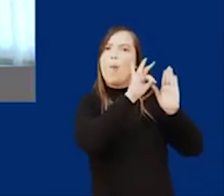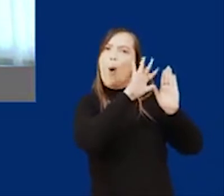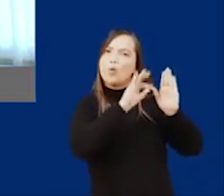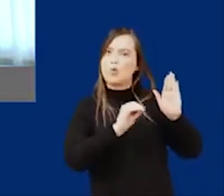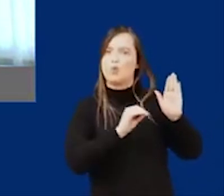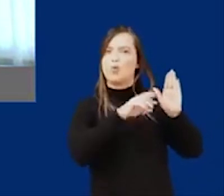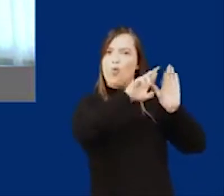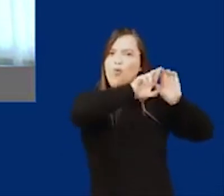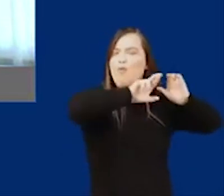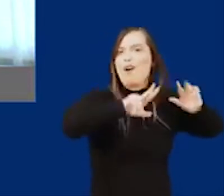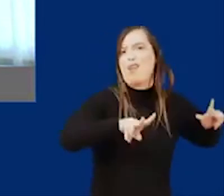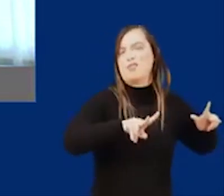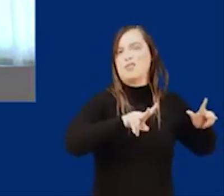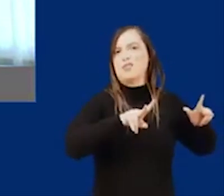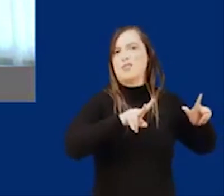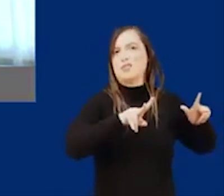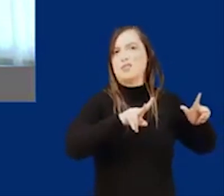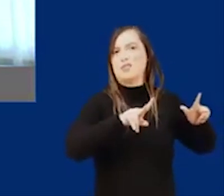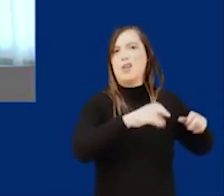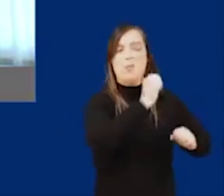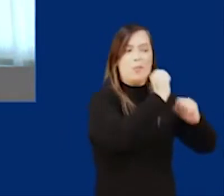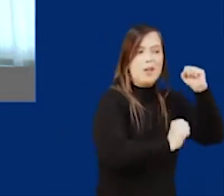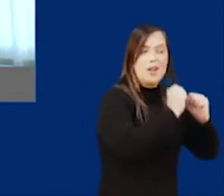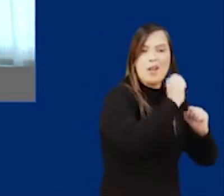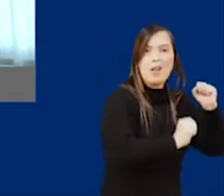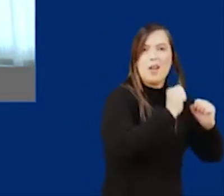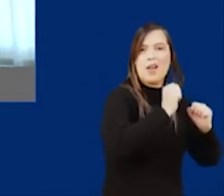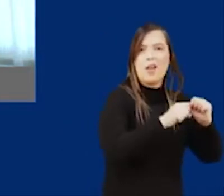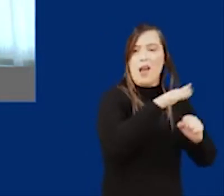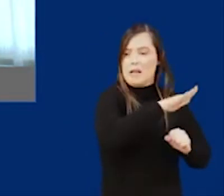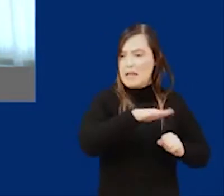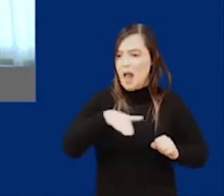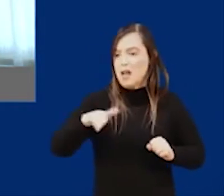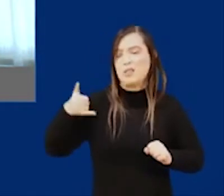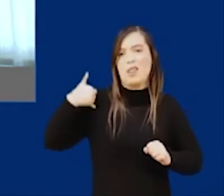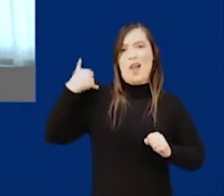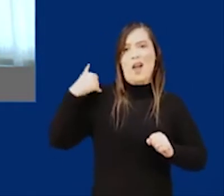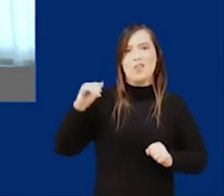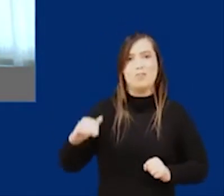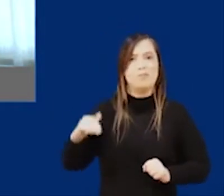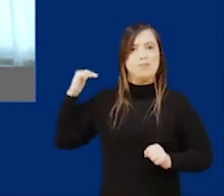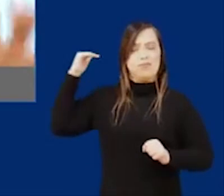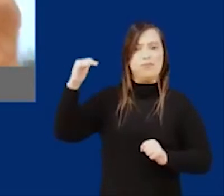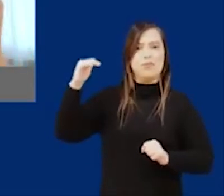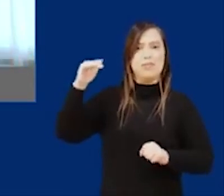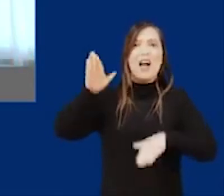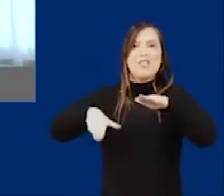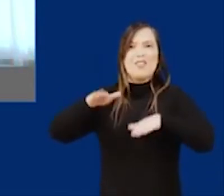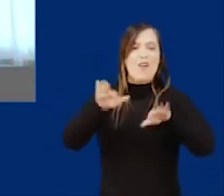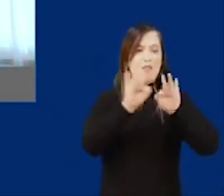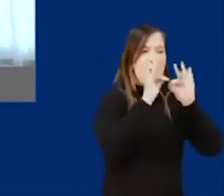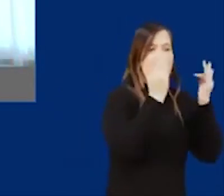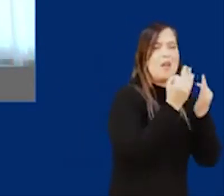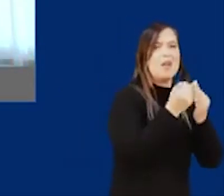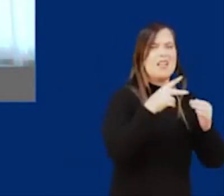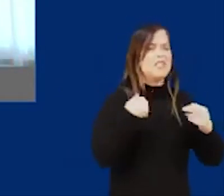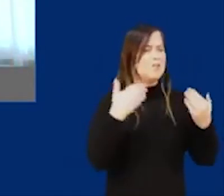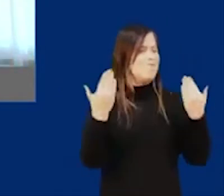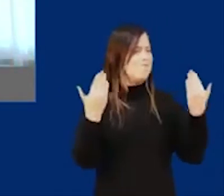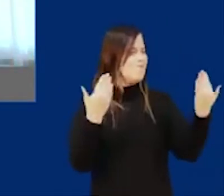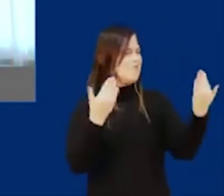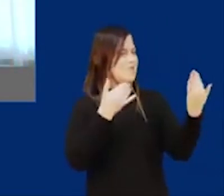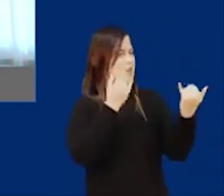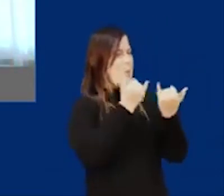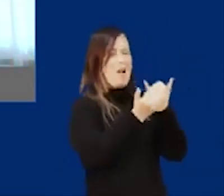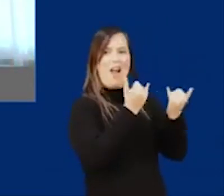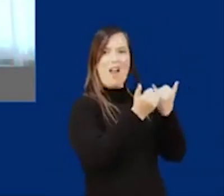indústria produz para crianças um pouco mais velhas, mas faz de um jeito que confunde muito as famílias. Os rótulos são muito parecidos e às